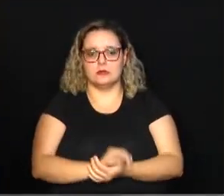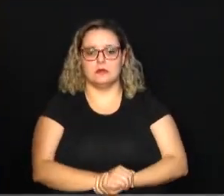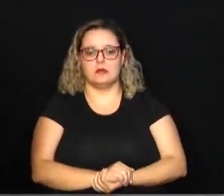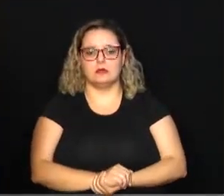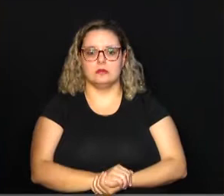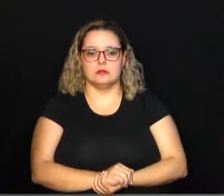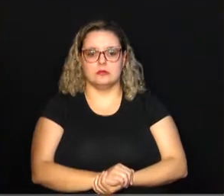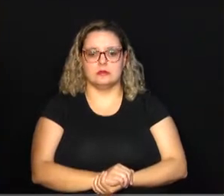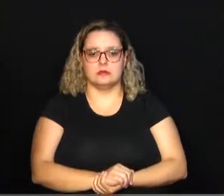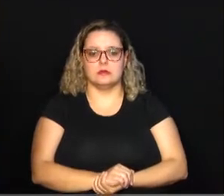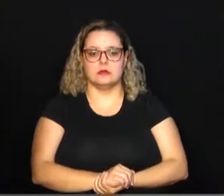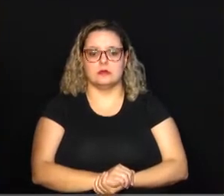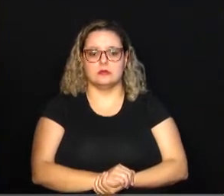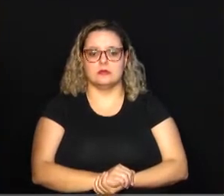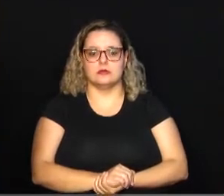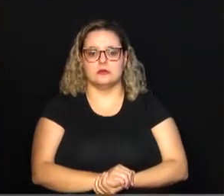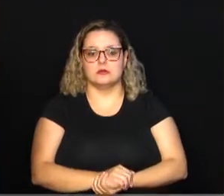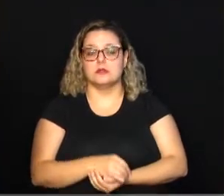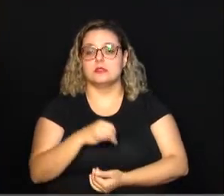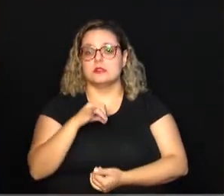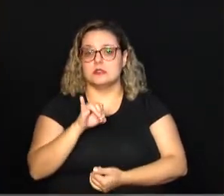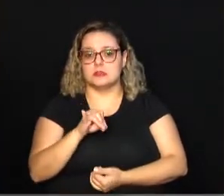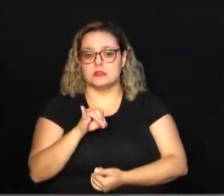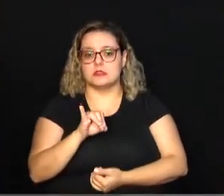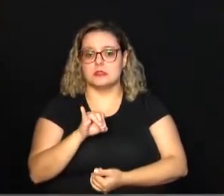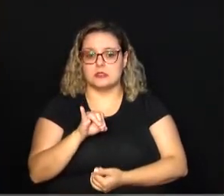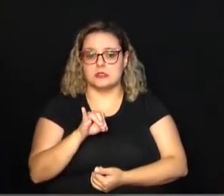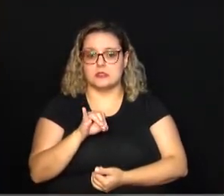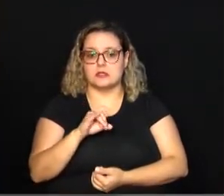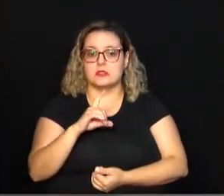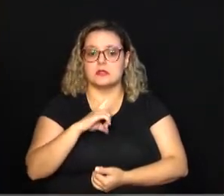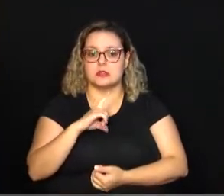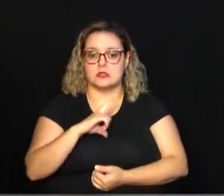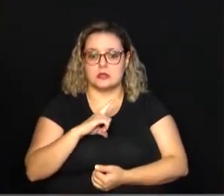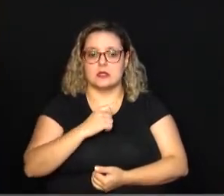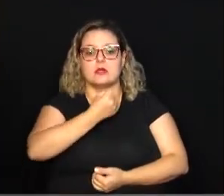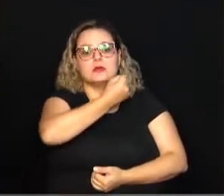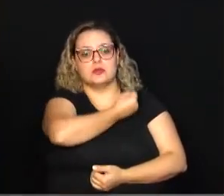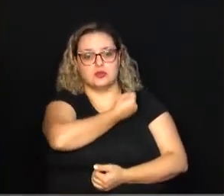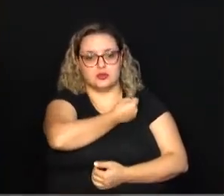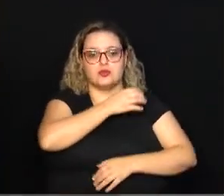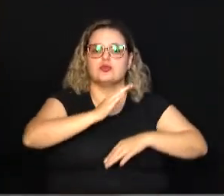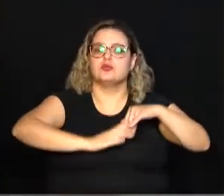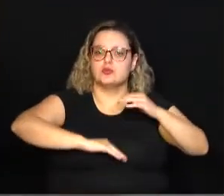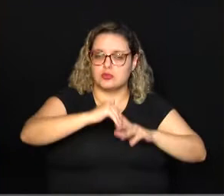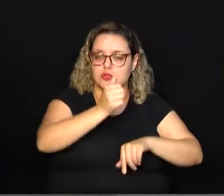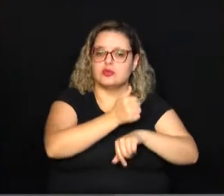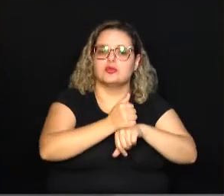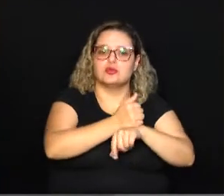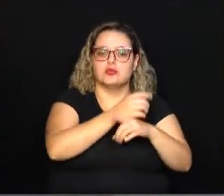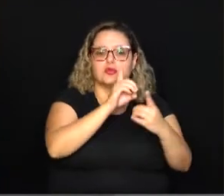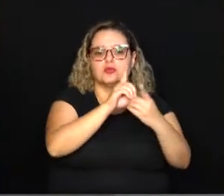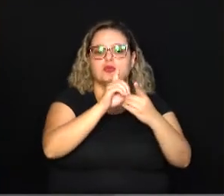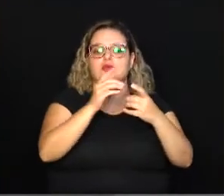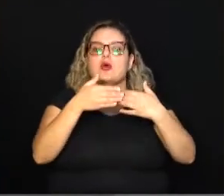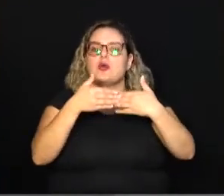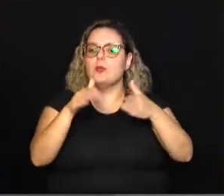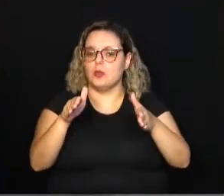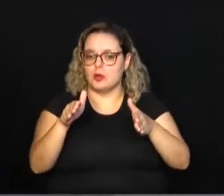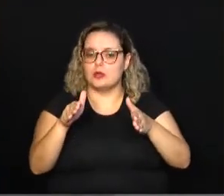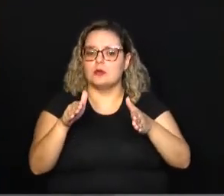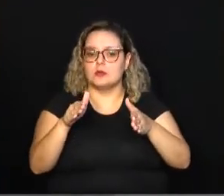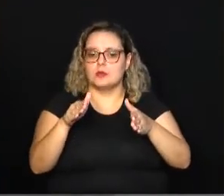está sendo feito, se conta com o mesmo número de profissionais para atendimento no porta aberta